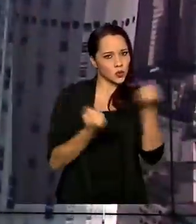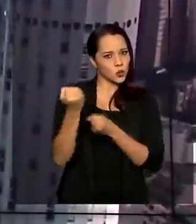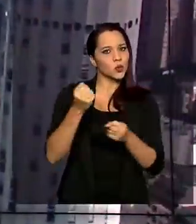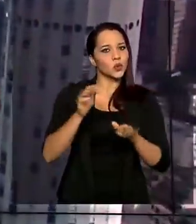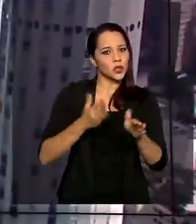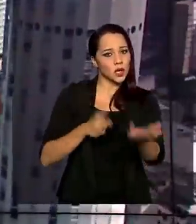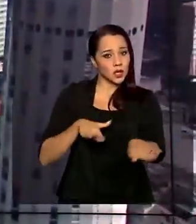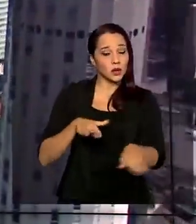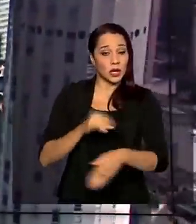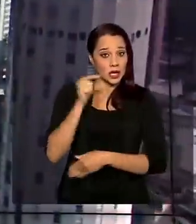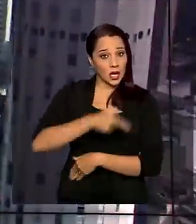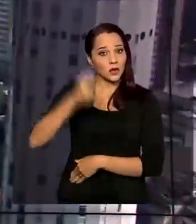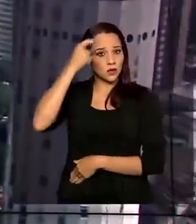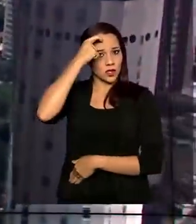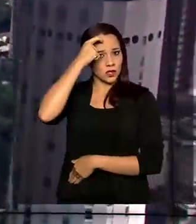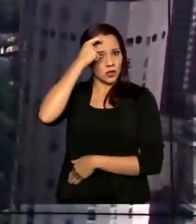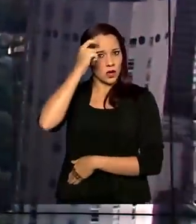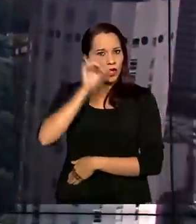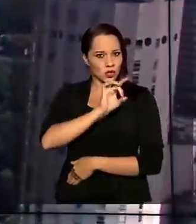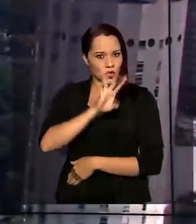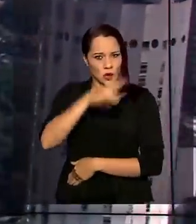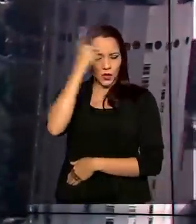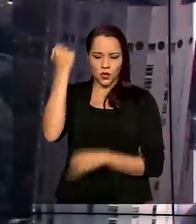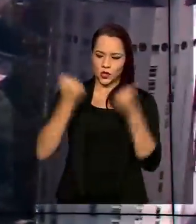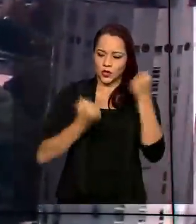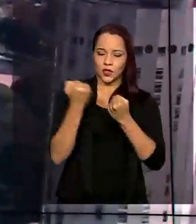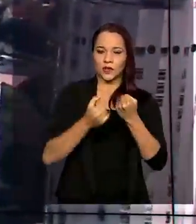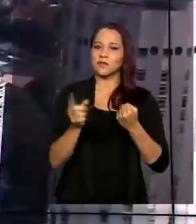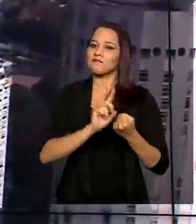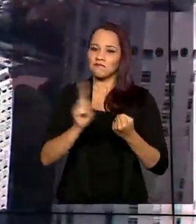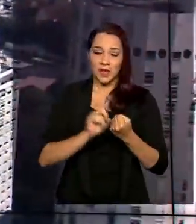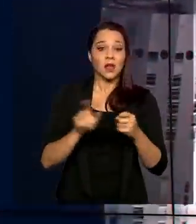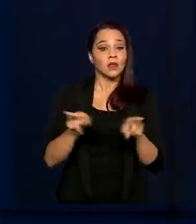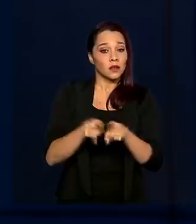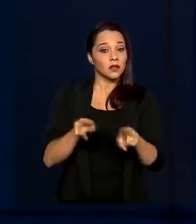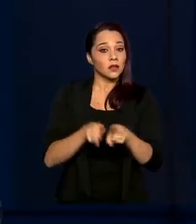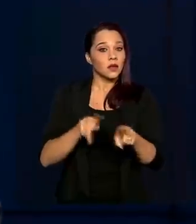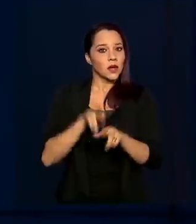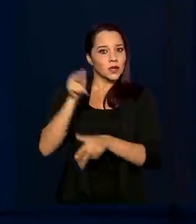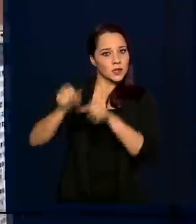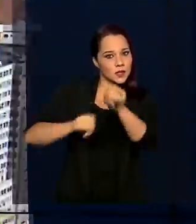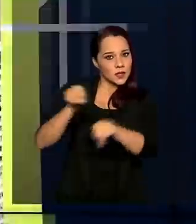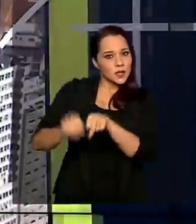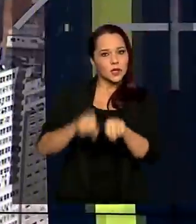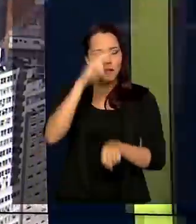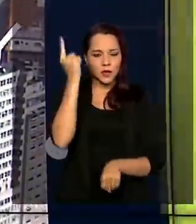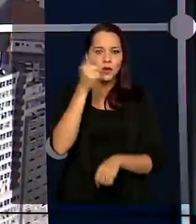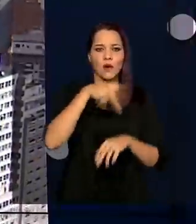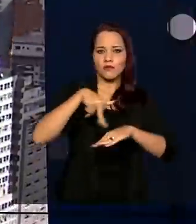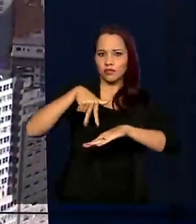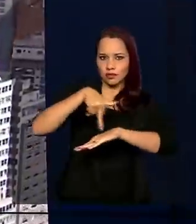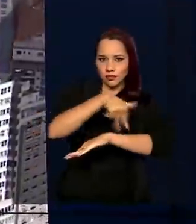E essa conscientização não passa só pelo motorista, não. Envolve também ciclistas e pedestres.